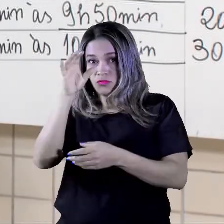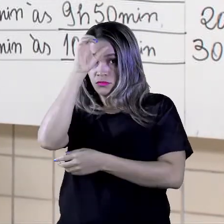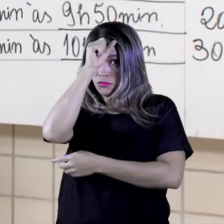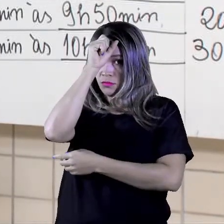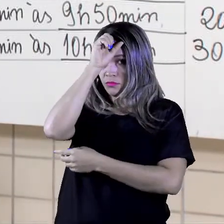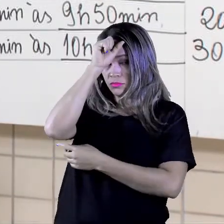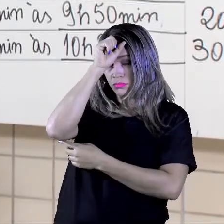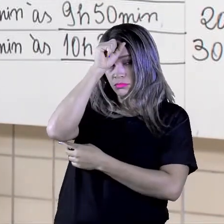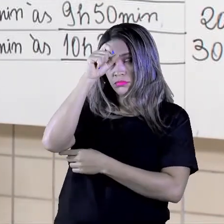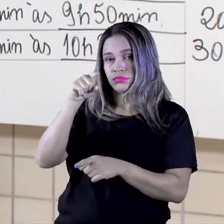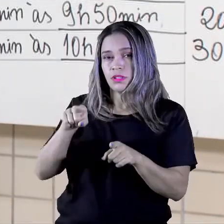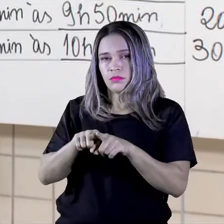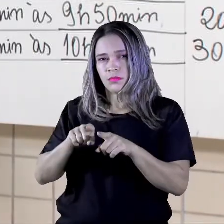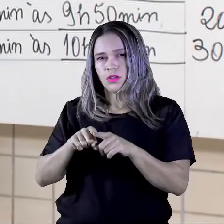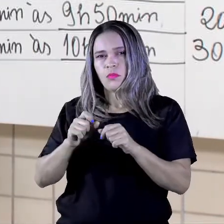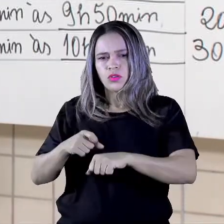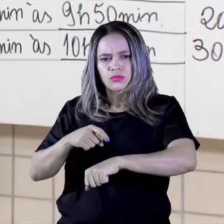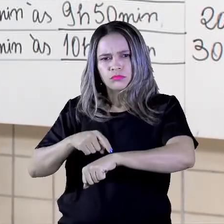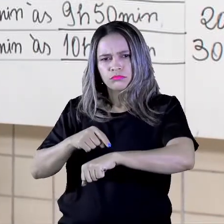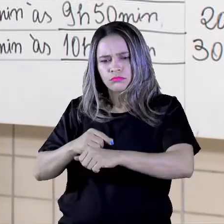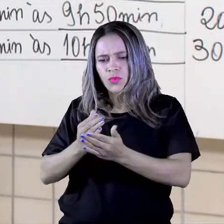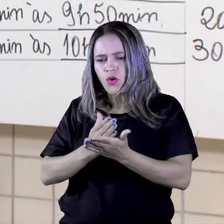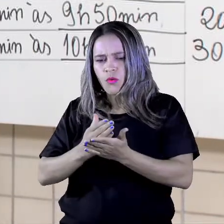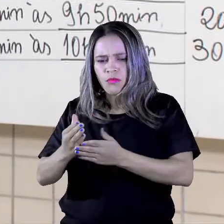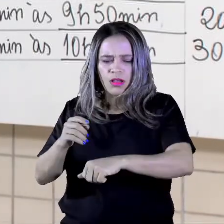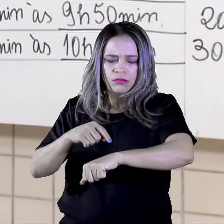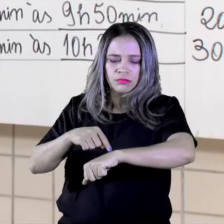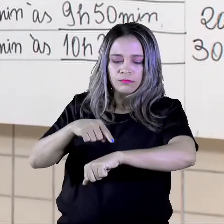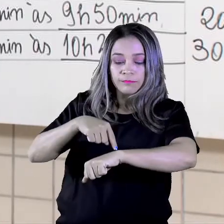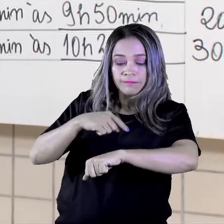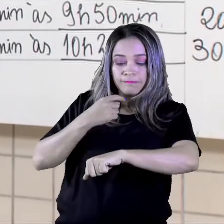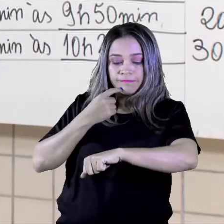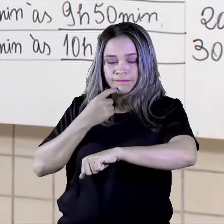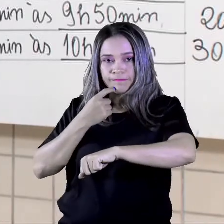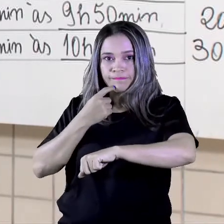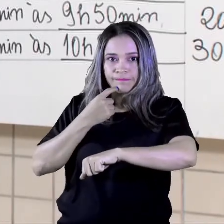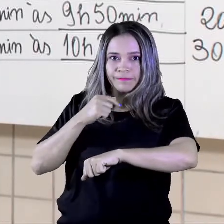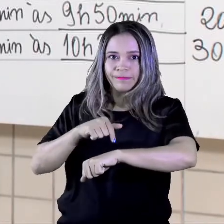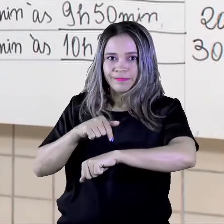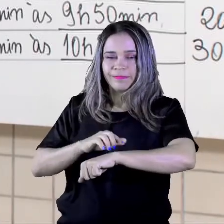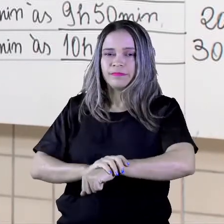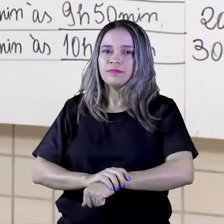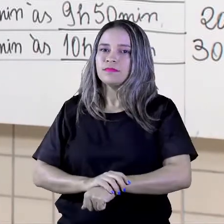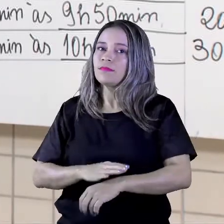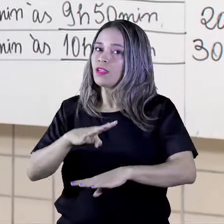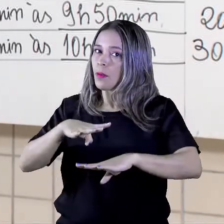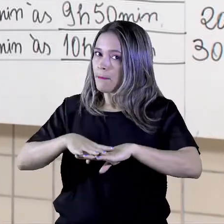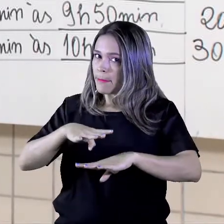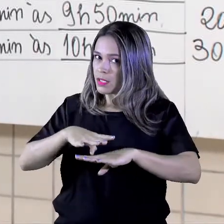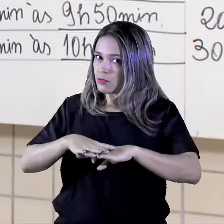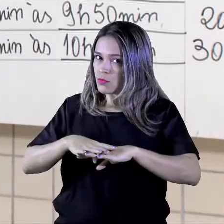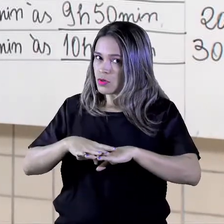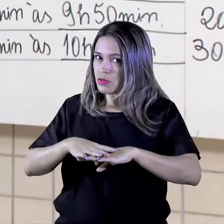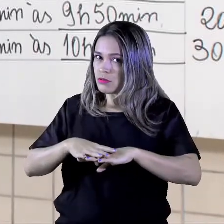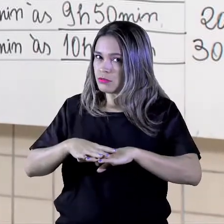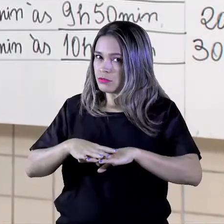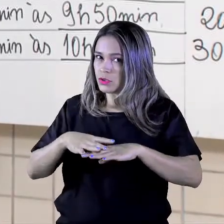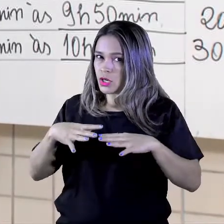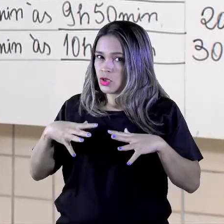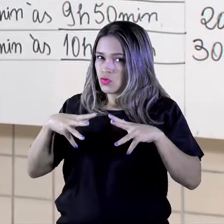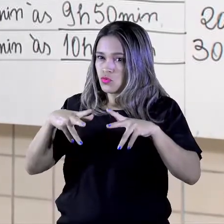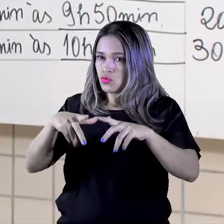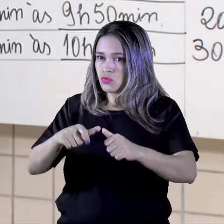aprendido e que você comece a marcar as coisas aí no seu dia a dia. Como eu falei para vocês, em matemática tudo é uma questão